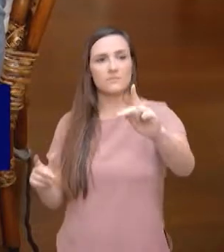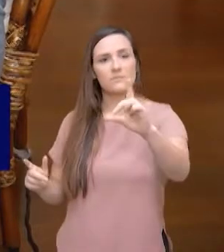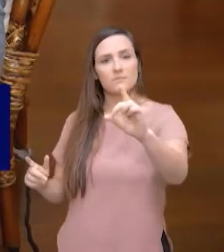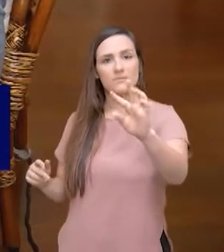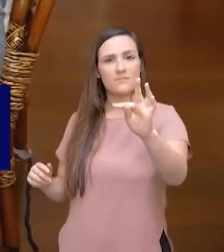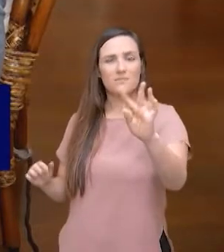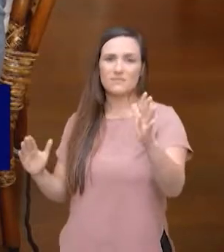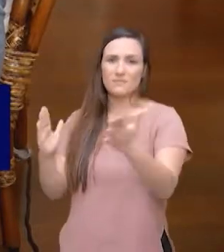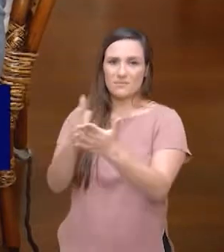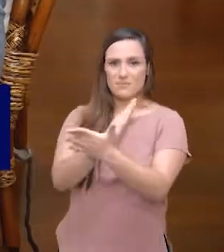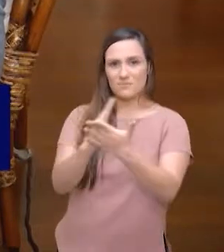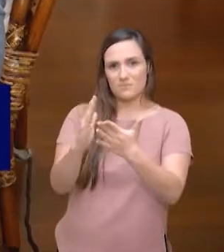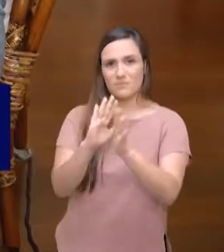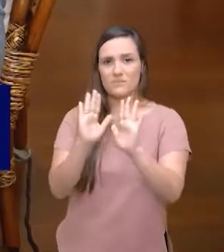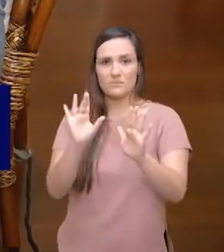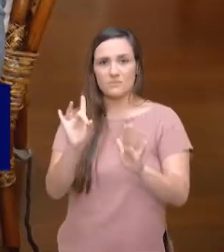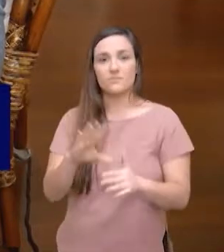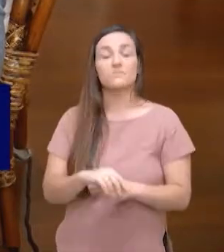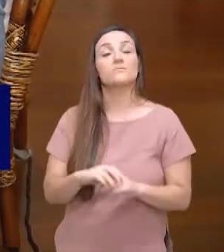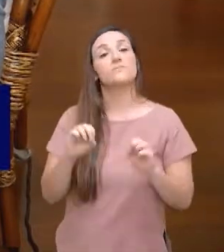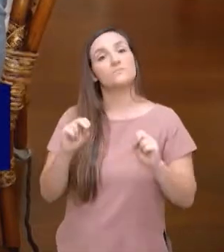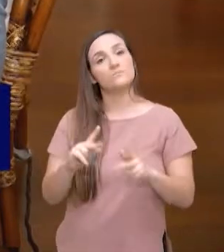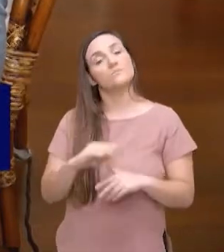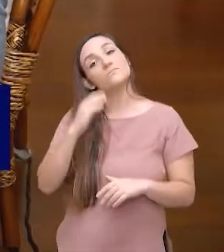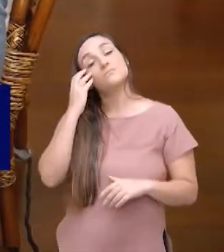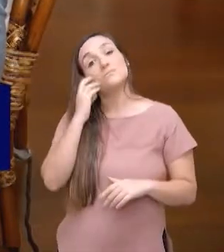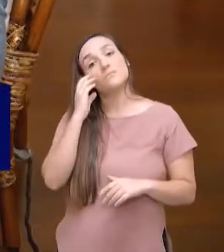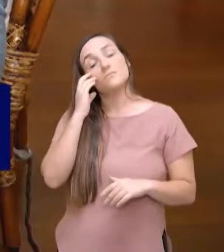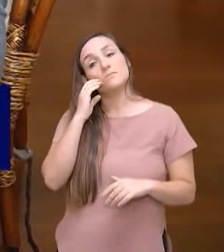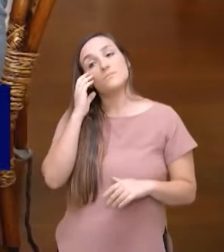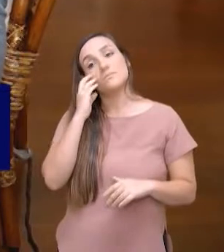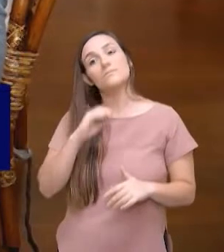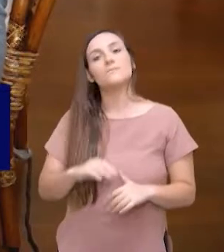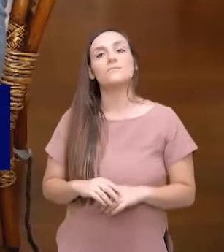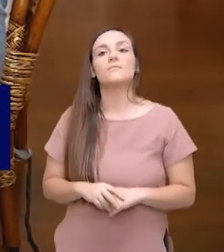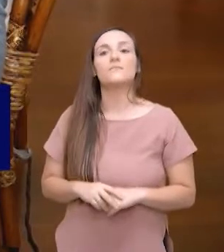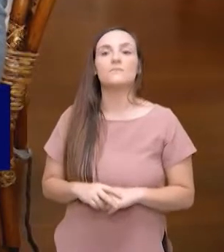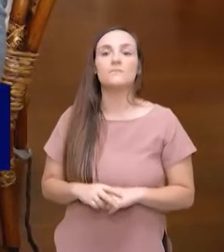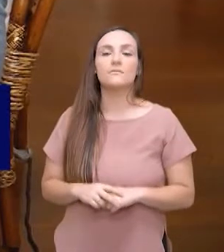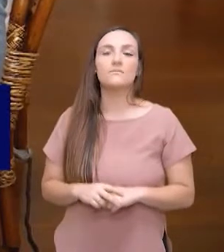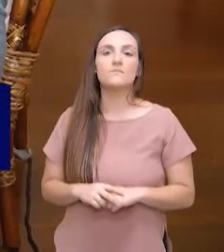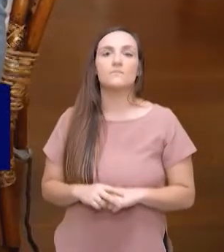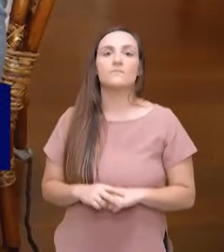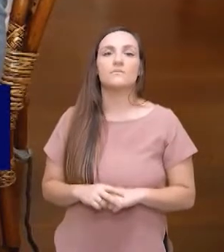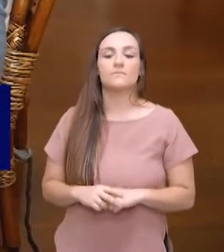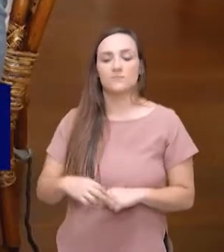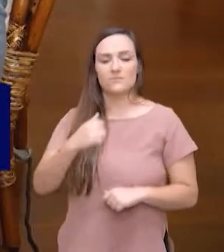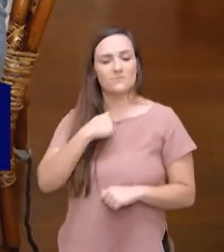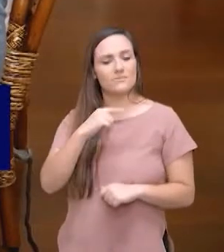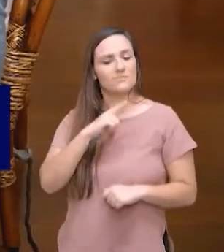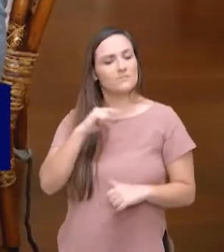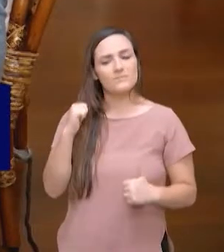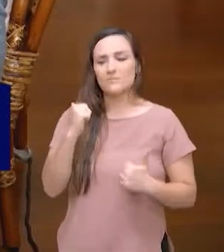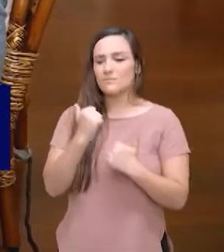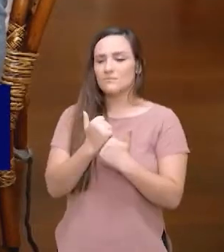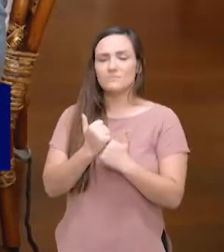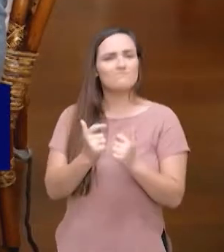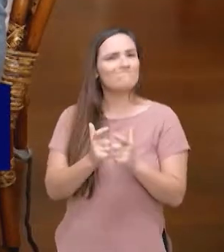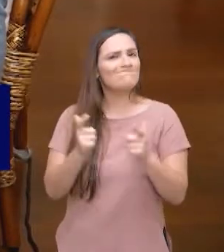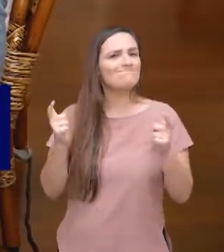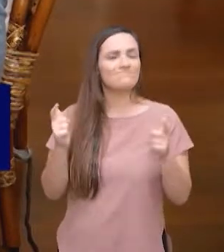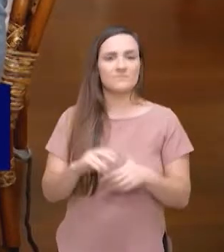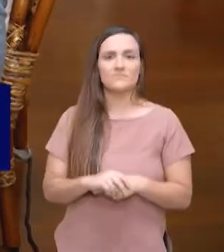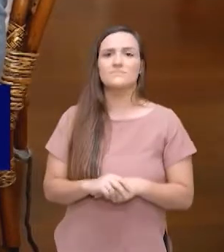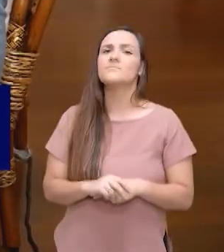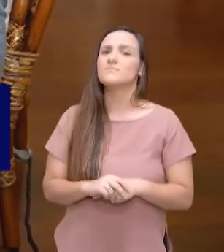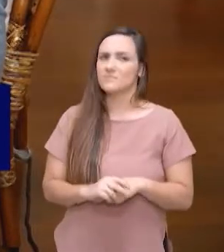Entendeu? E graças a esse grupo, entendeu? Eu tive um apoio muito grande. Aqui em Campo